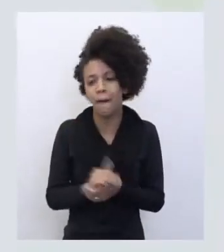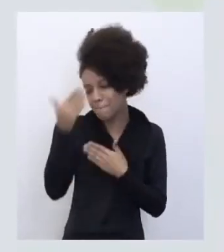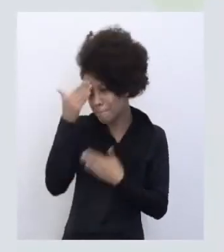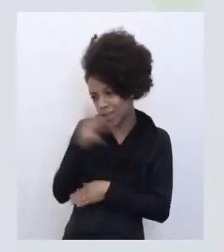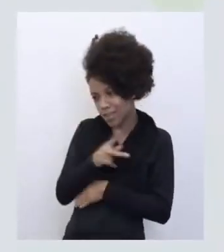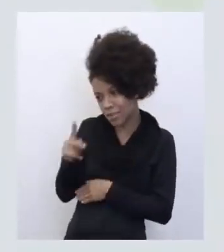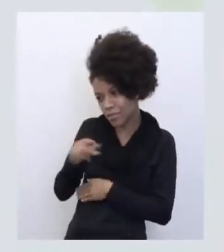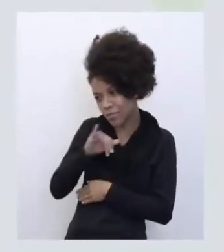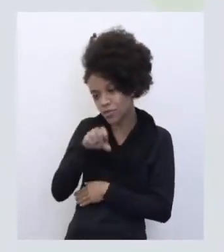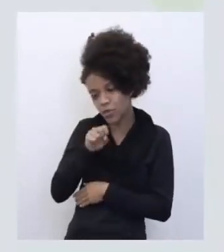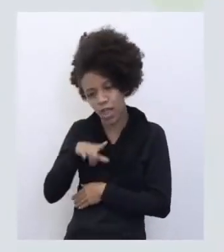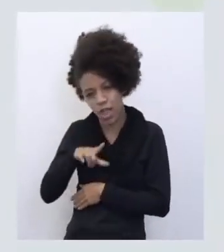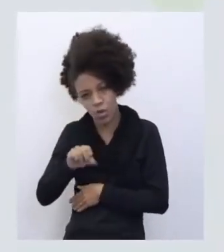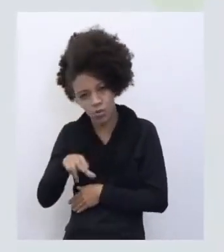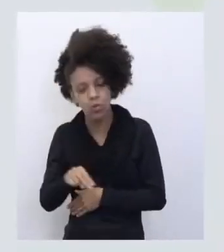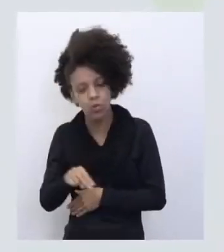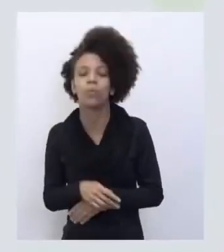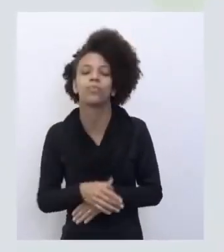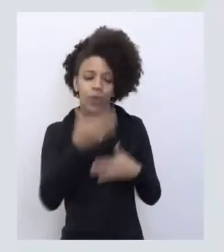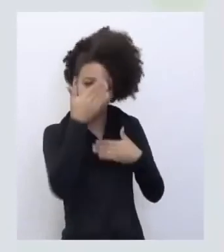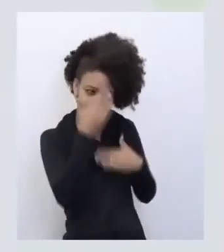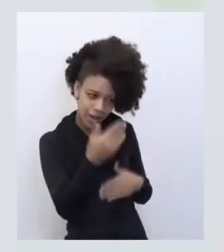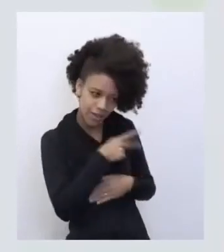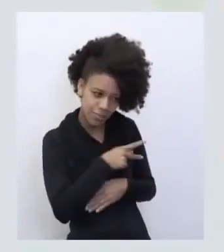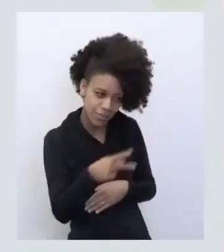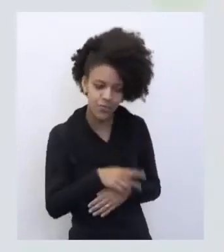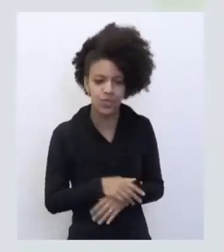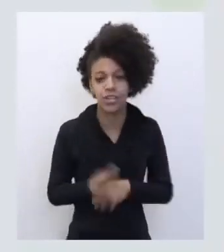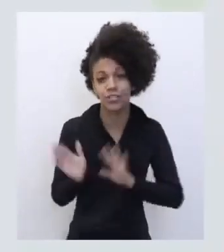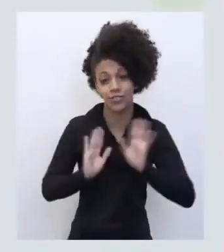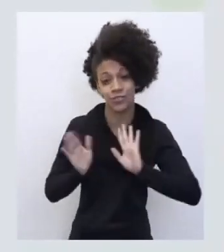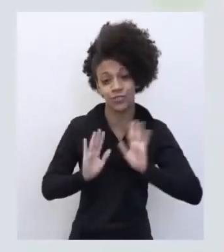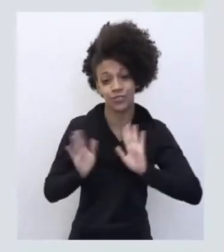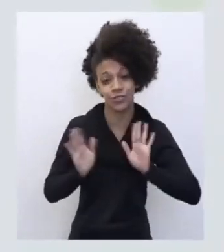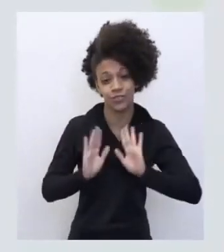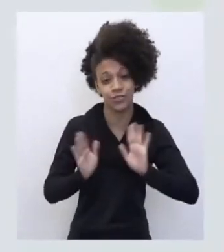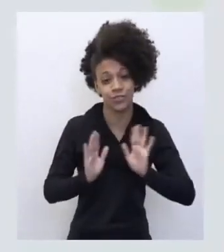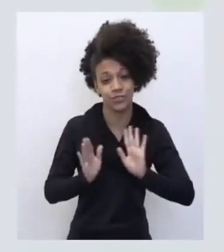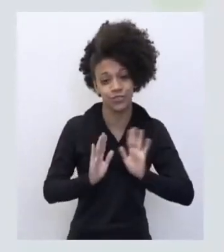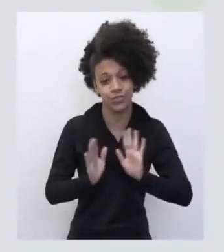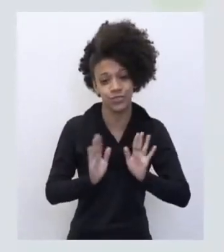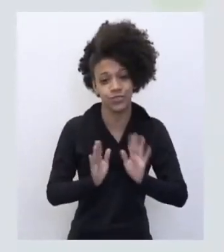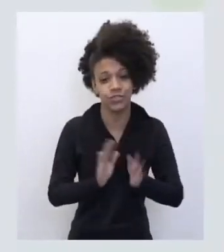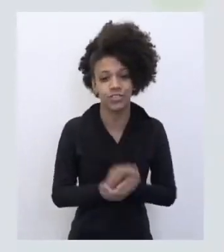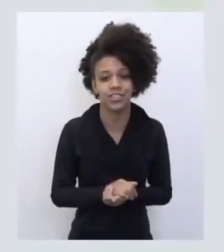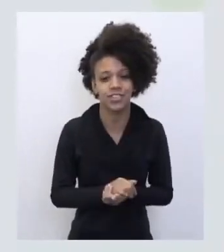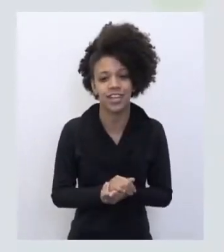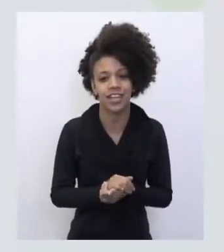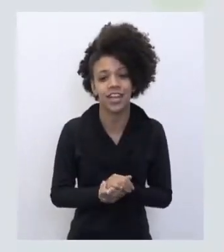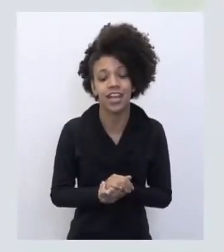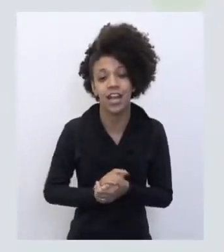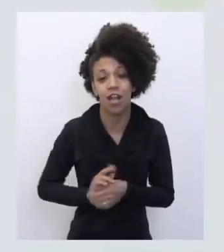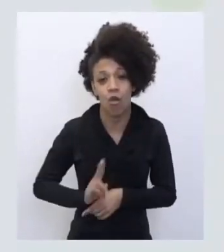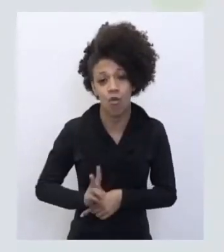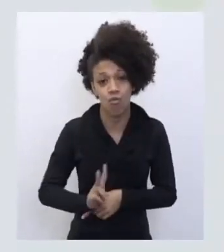professor Joelson. Eu agradeço, professora Fernanda. Tchau, turma. Tchau com a dona Barata.